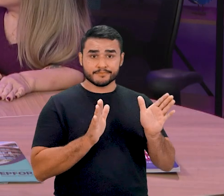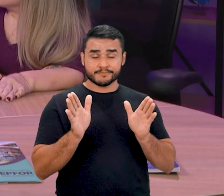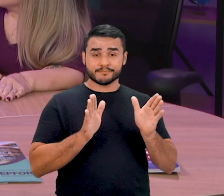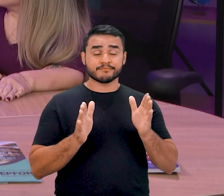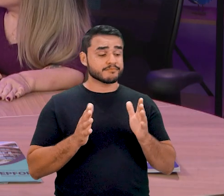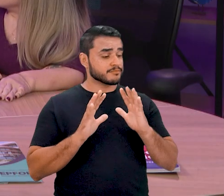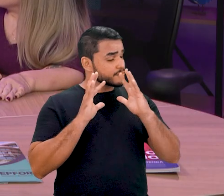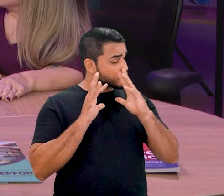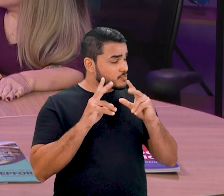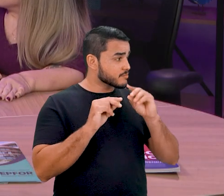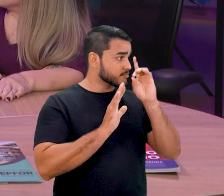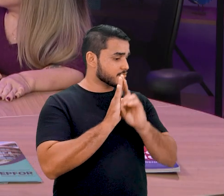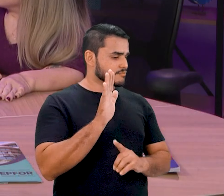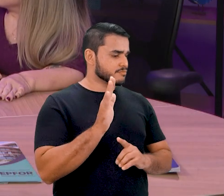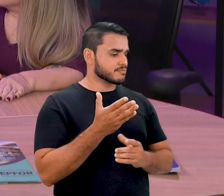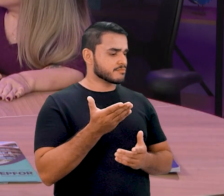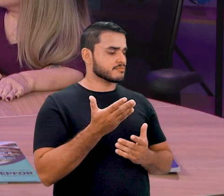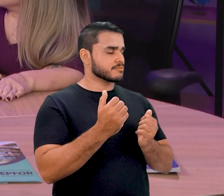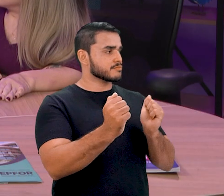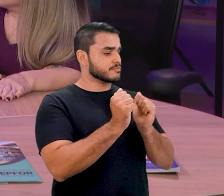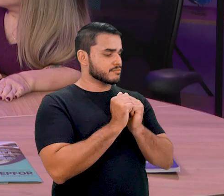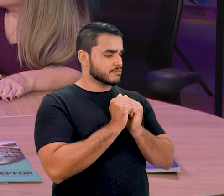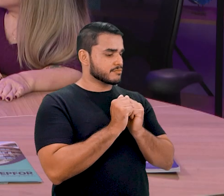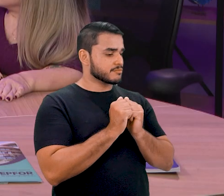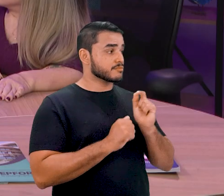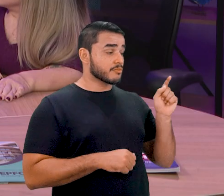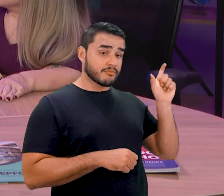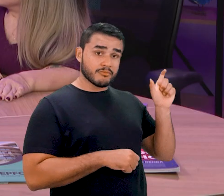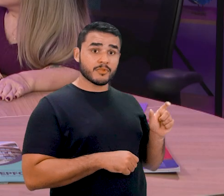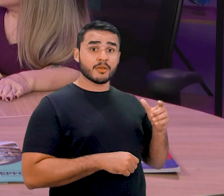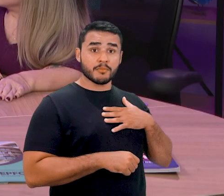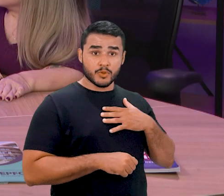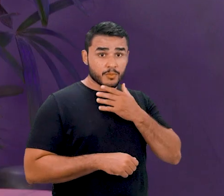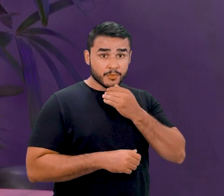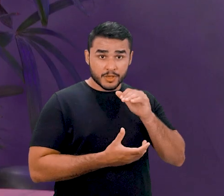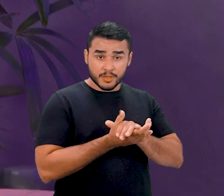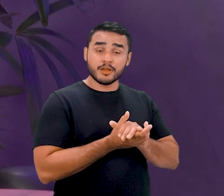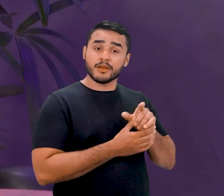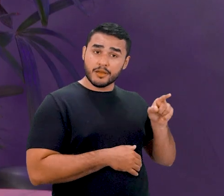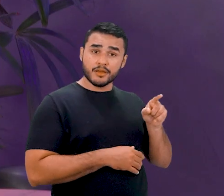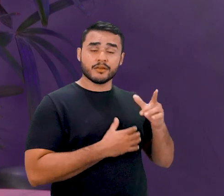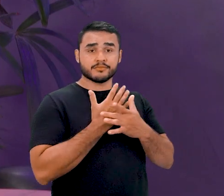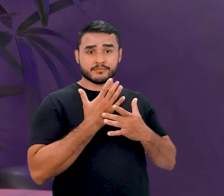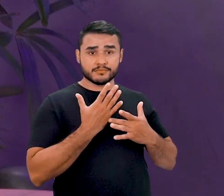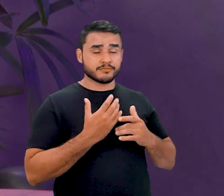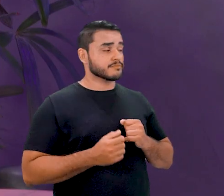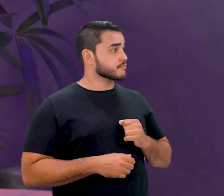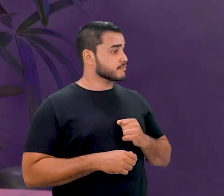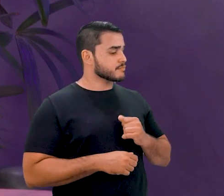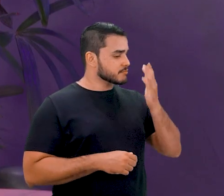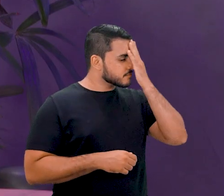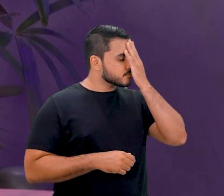foi tudo muito acessível. Assim, o médico sentava comigo e com meu marido, que também é pessoa com deficiência. E ele falava por horas com a gente. Ele